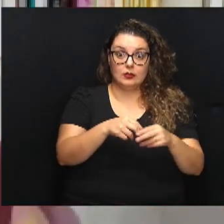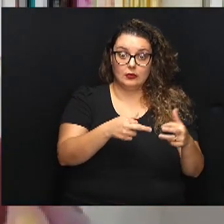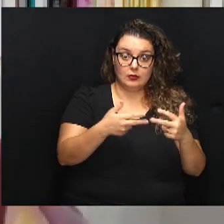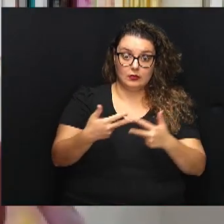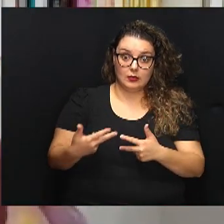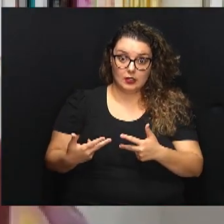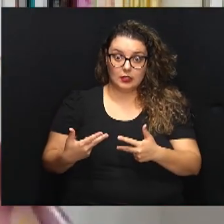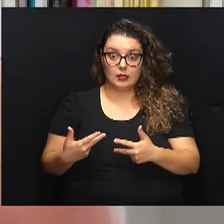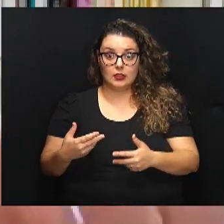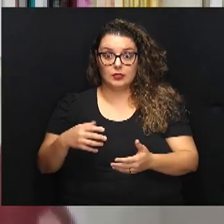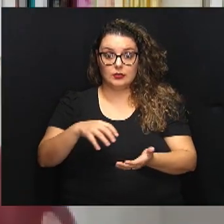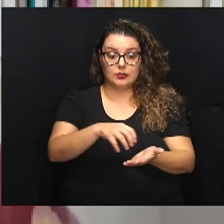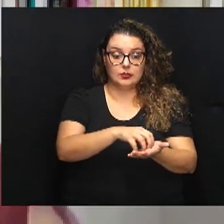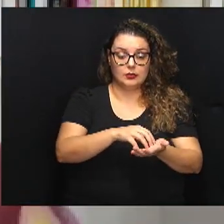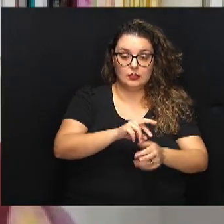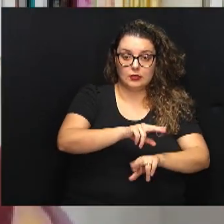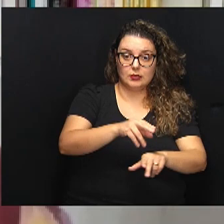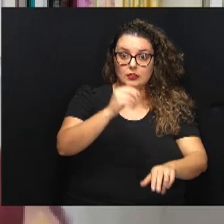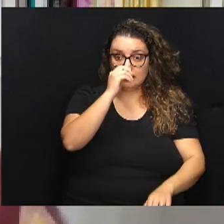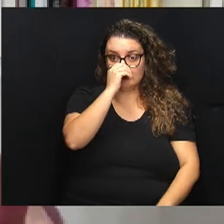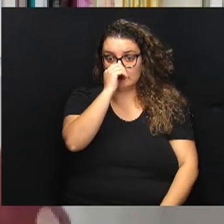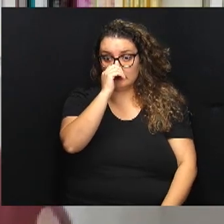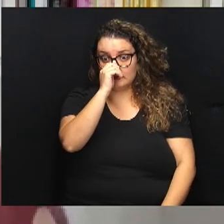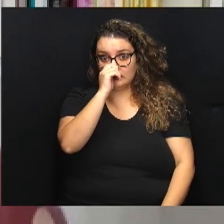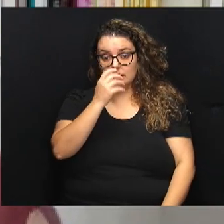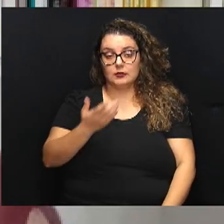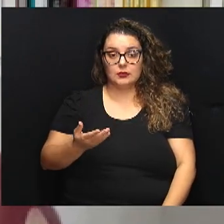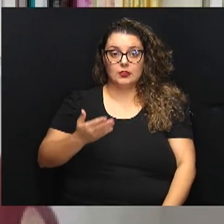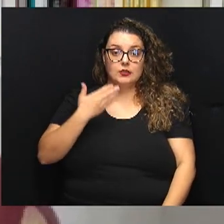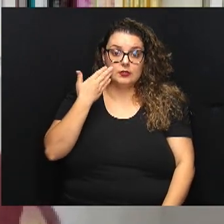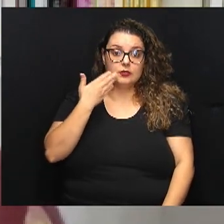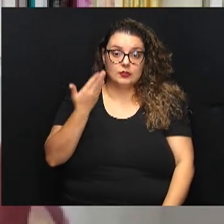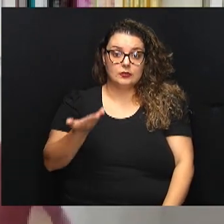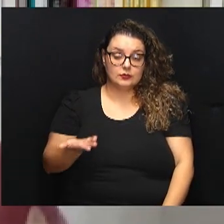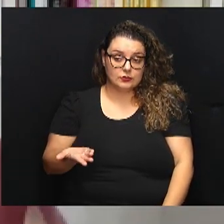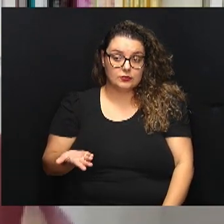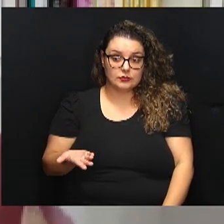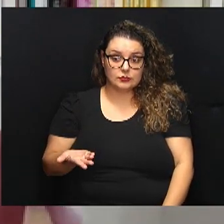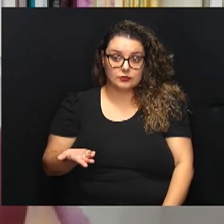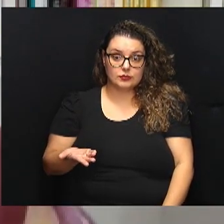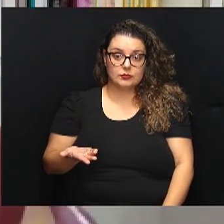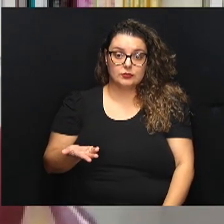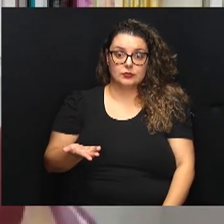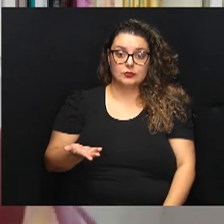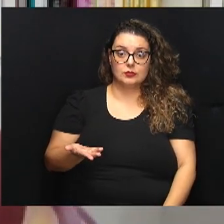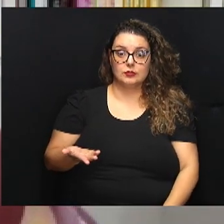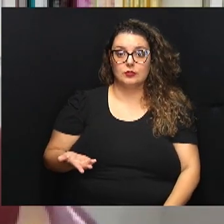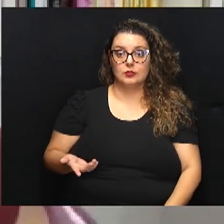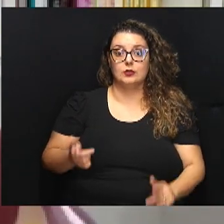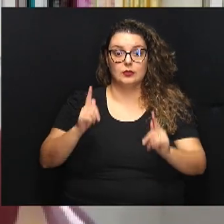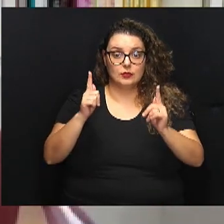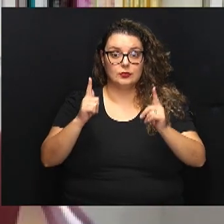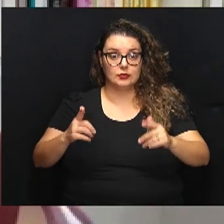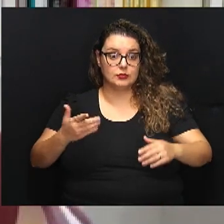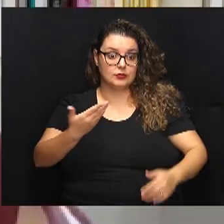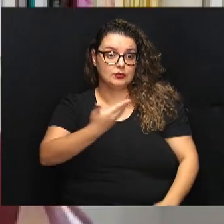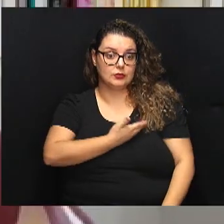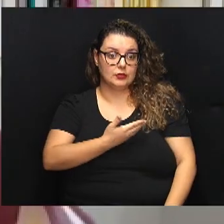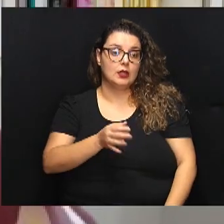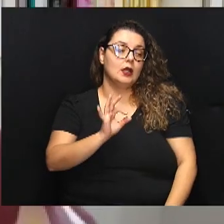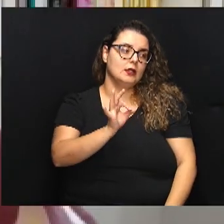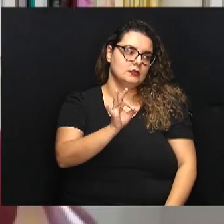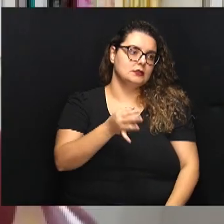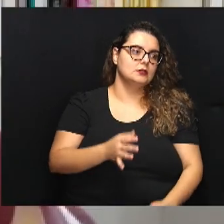de sobremesa ou de um doce, assim, curtido com amigos, né? Sem